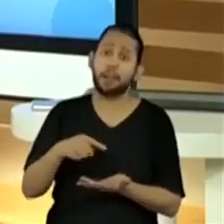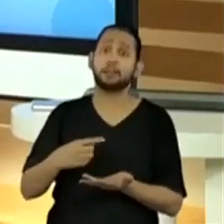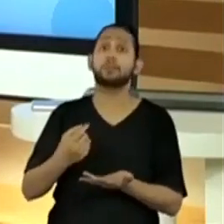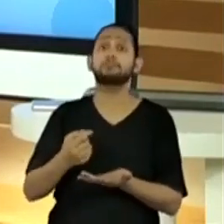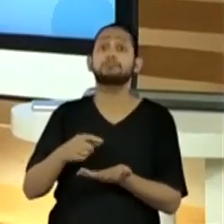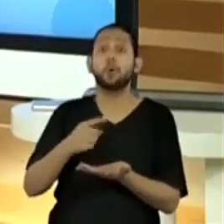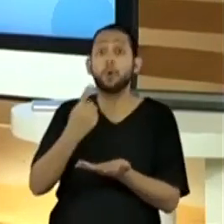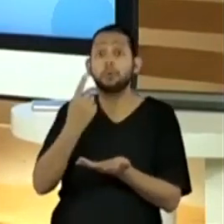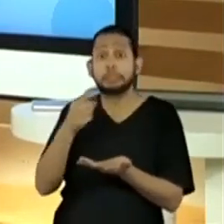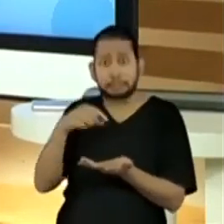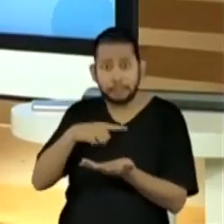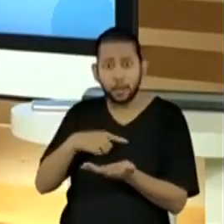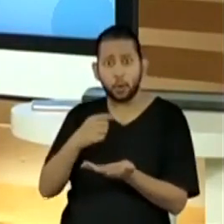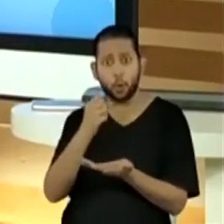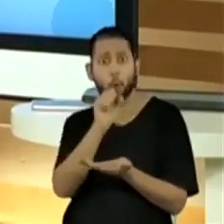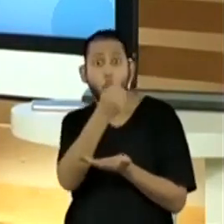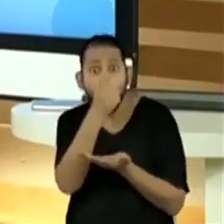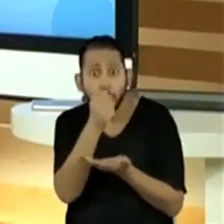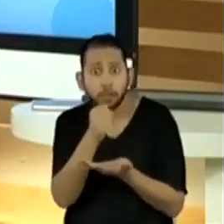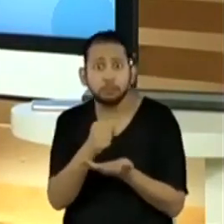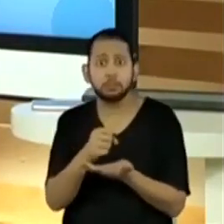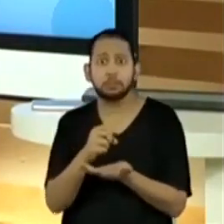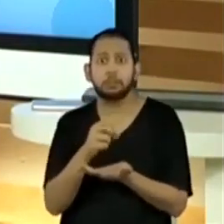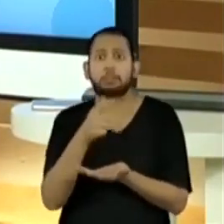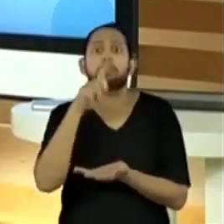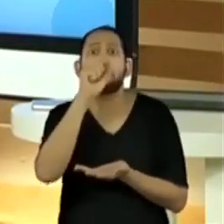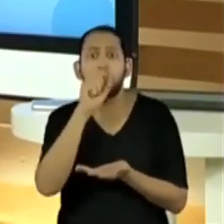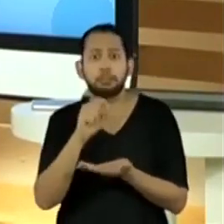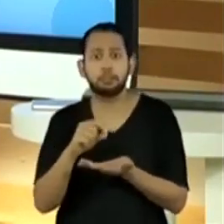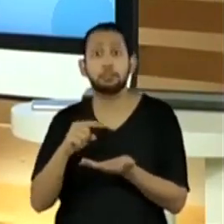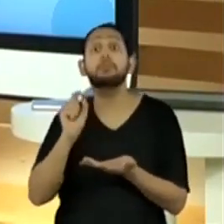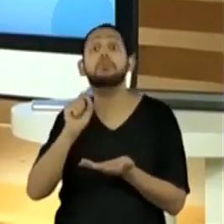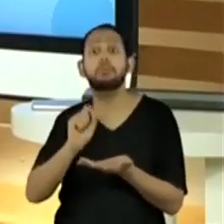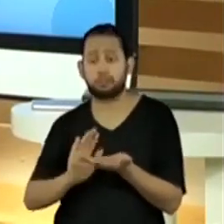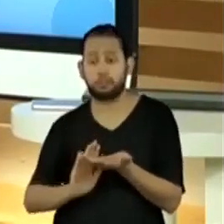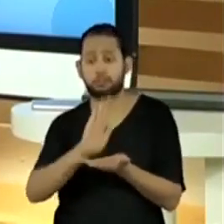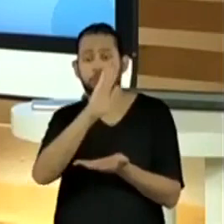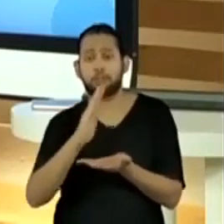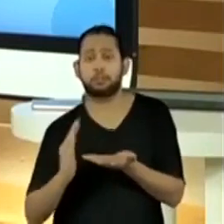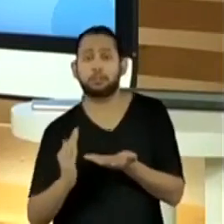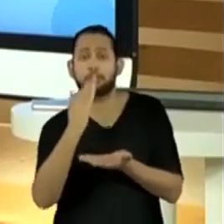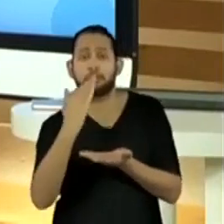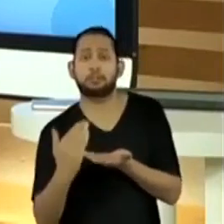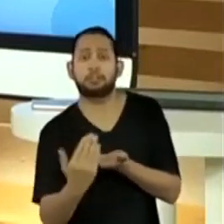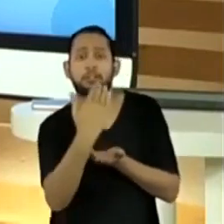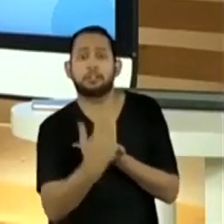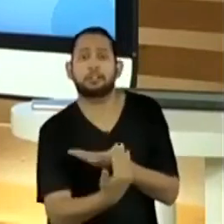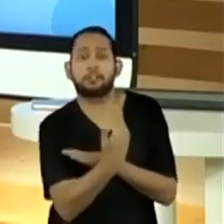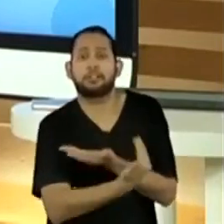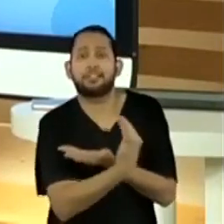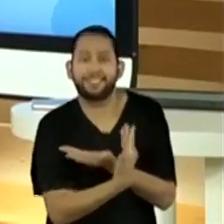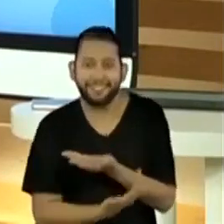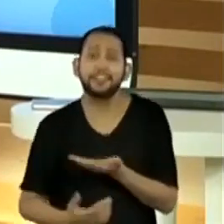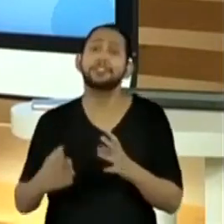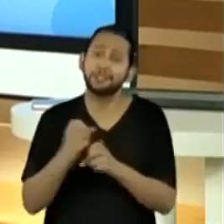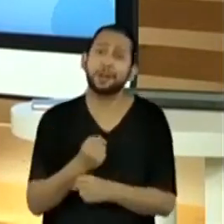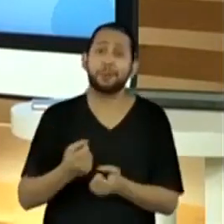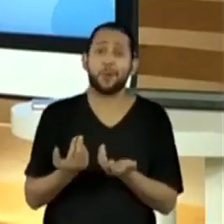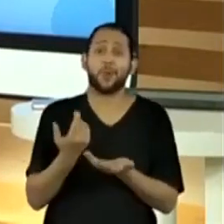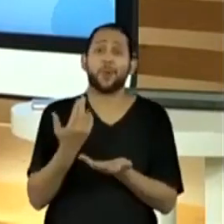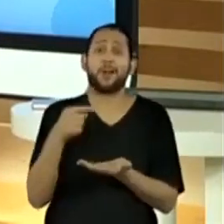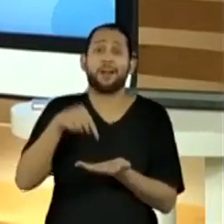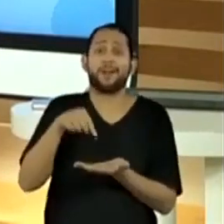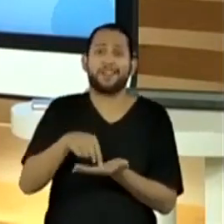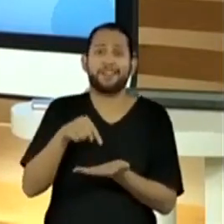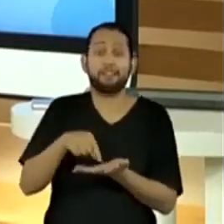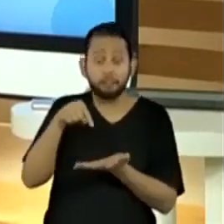de faces que eu vou ter em volta dela. Se aqui o pentágono tem 5 lados, em volta